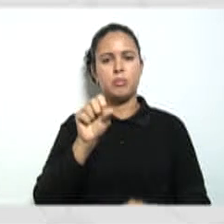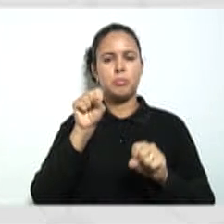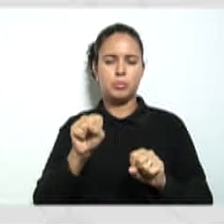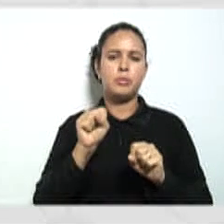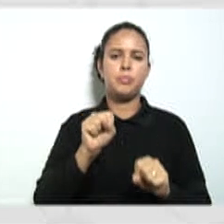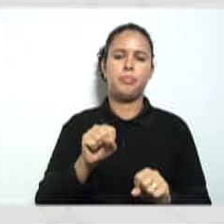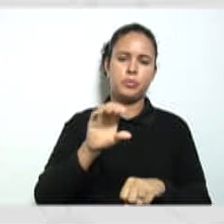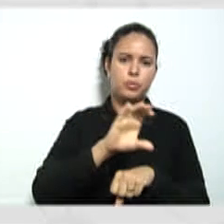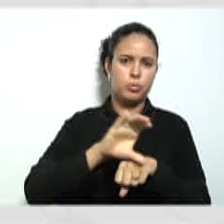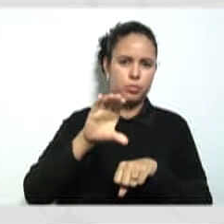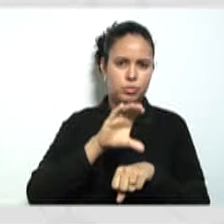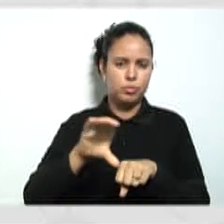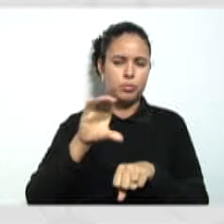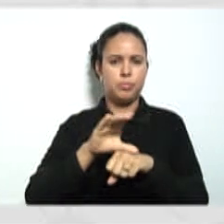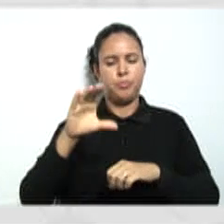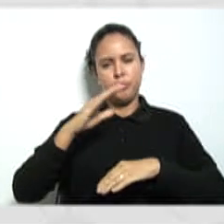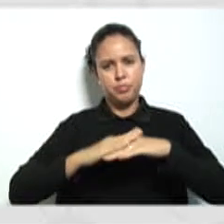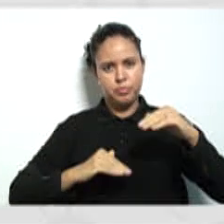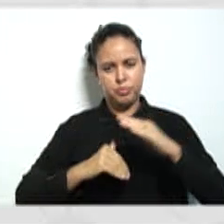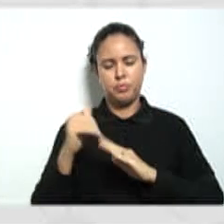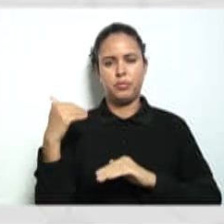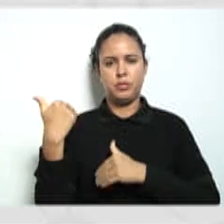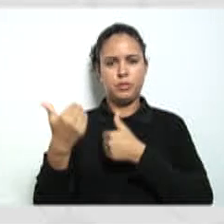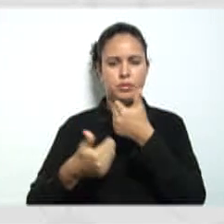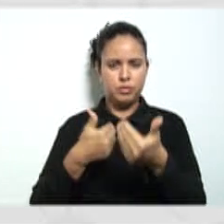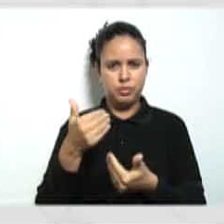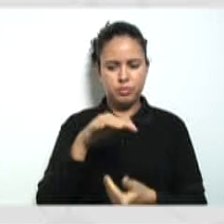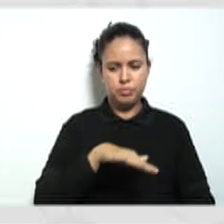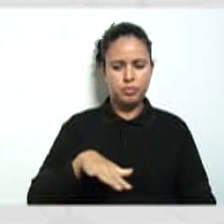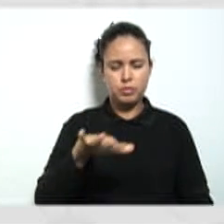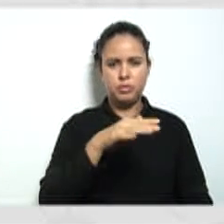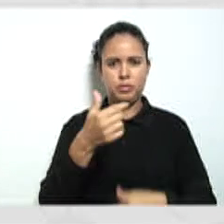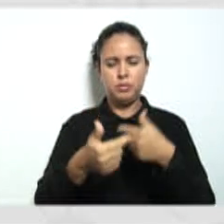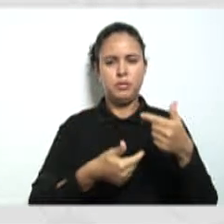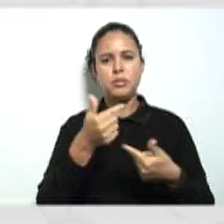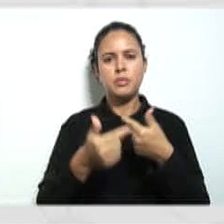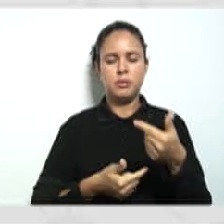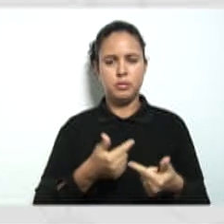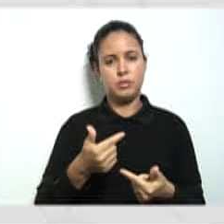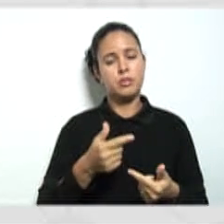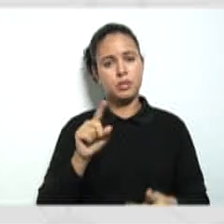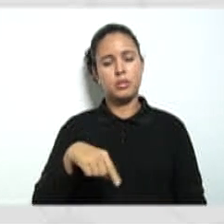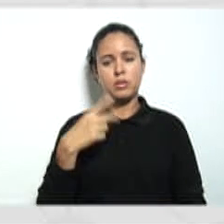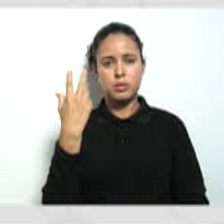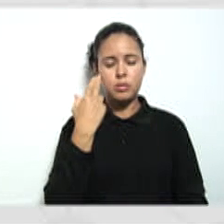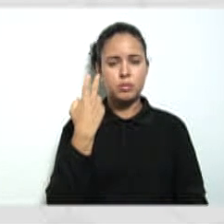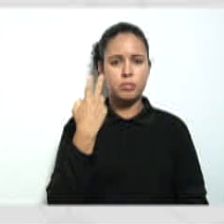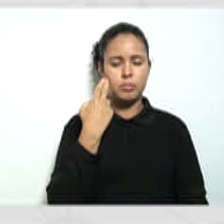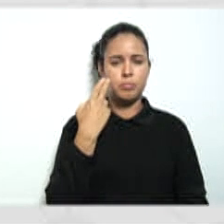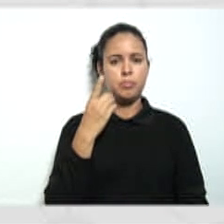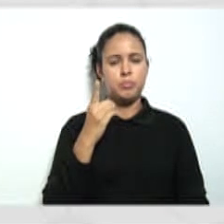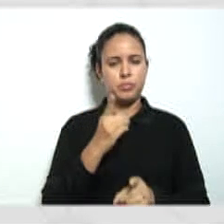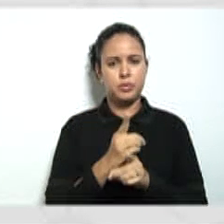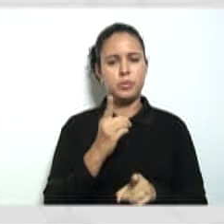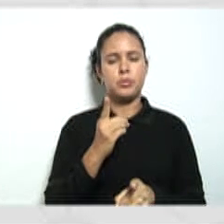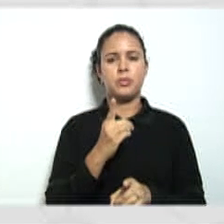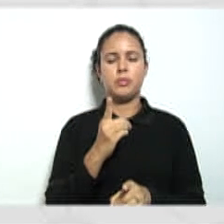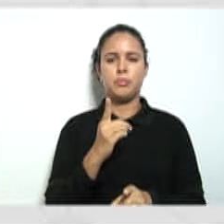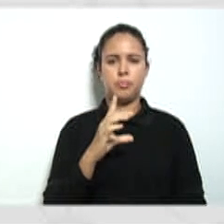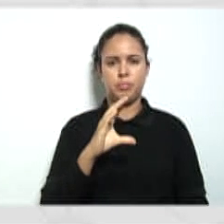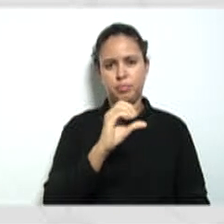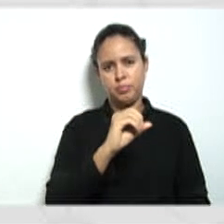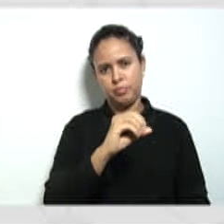seu trabalho, desenvolver ali o seu ramo de atuação. É muito comum encontrar no Brasil cooperativas de trabalho de guias